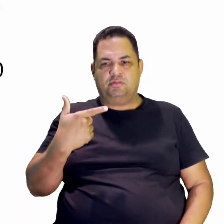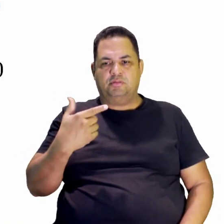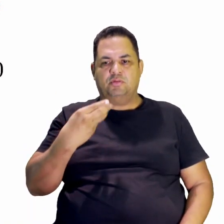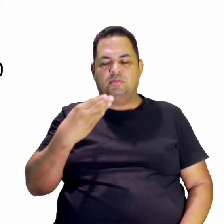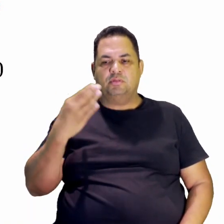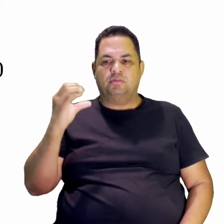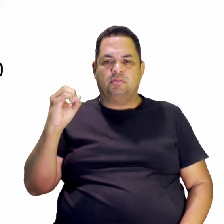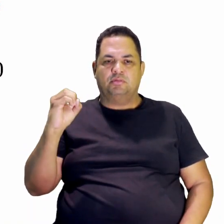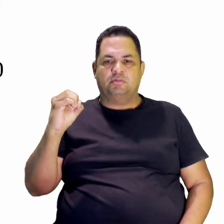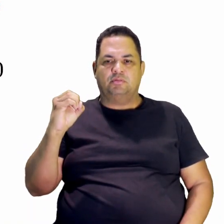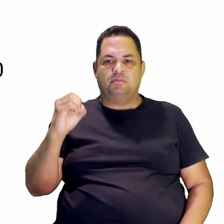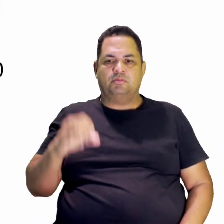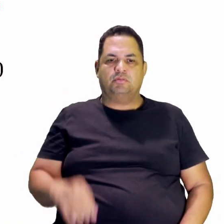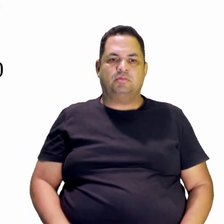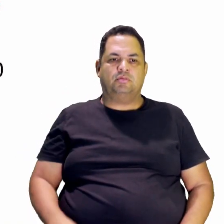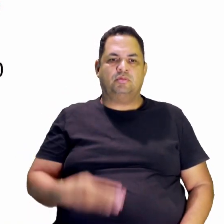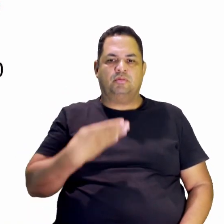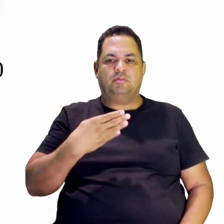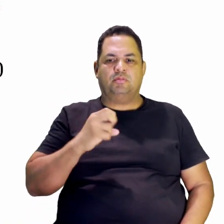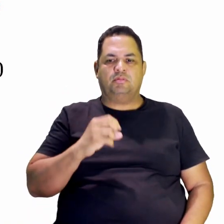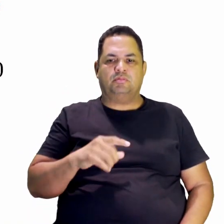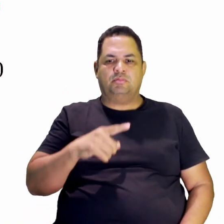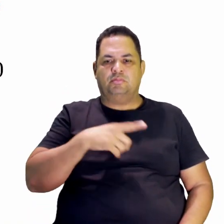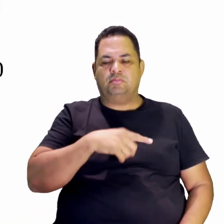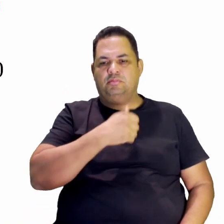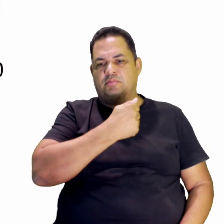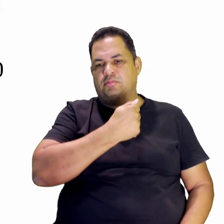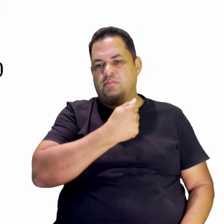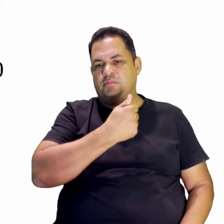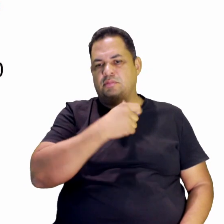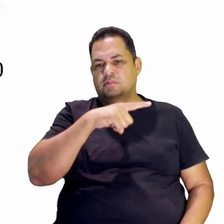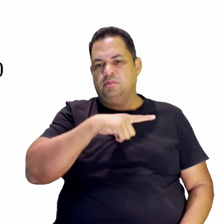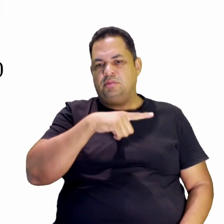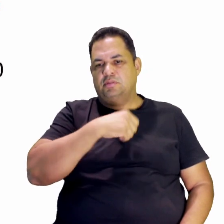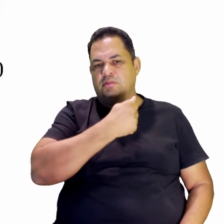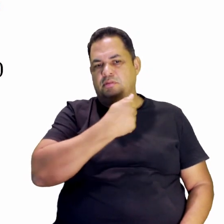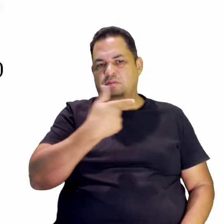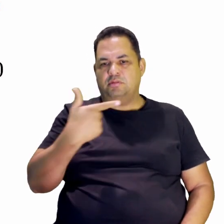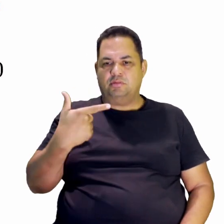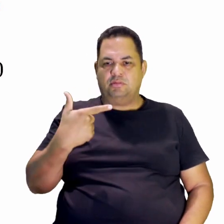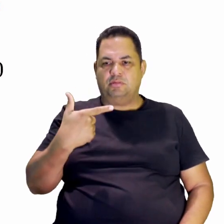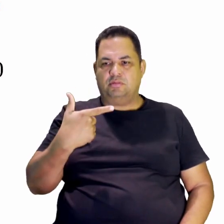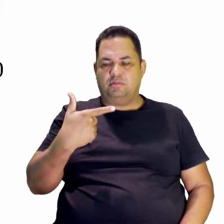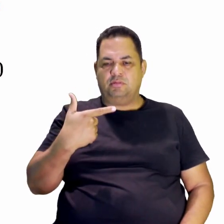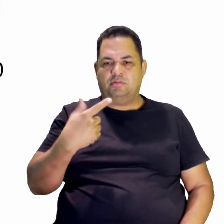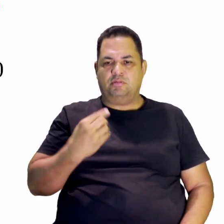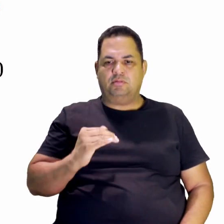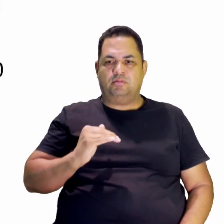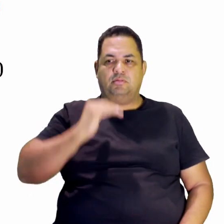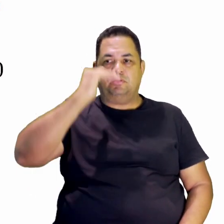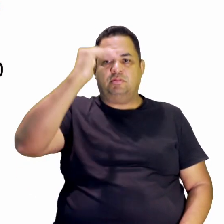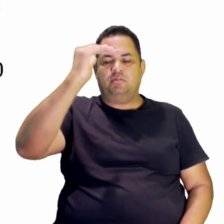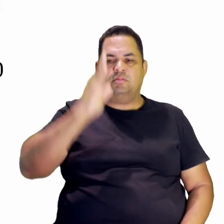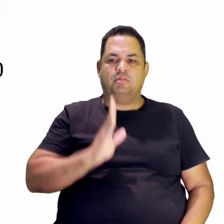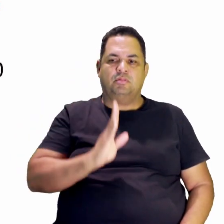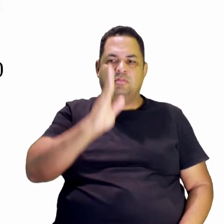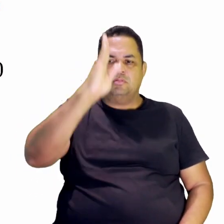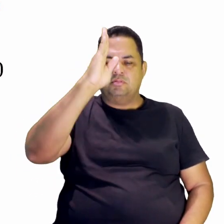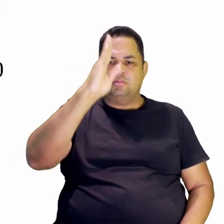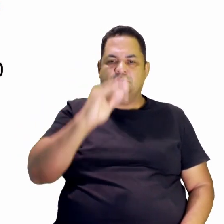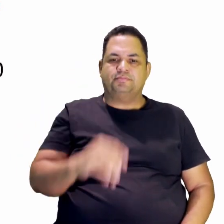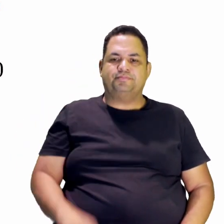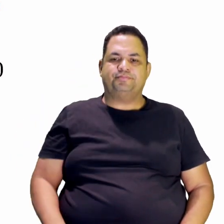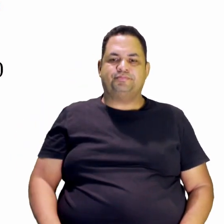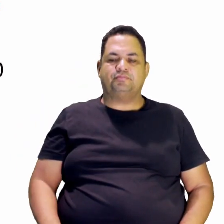outra é 30. O 42 é maior. Então nós temos 12 newton para cima. Por quê? A força